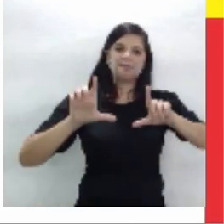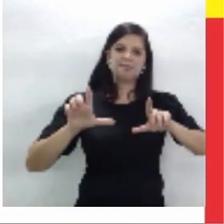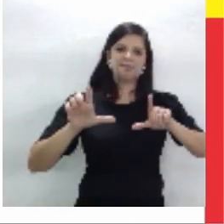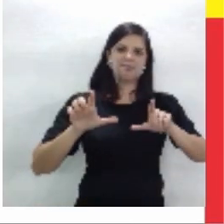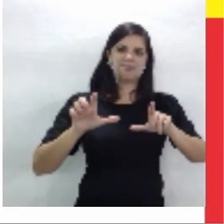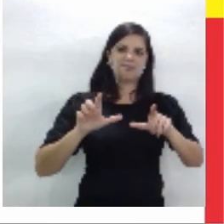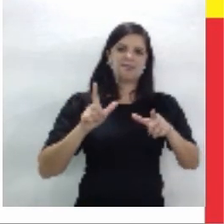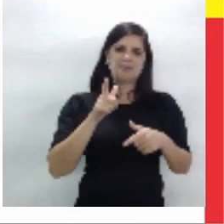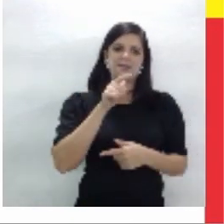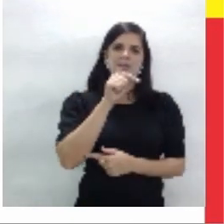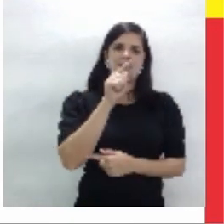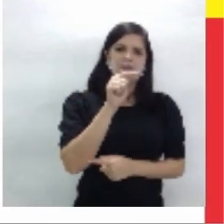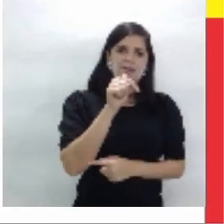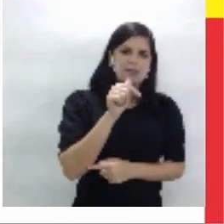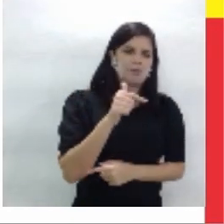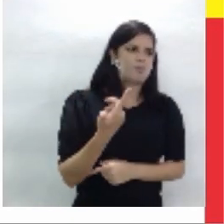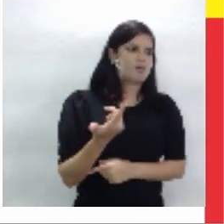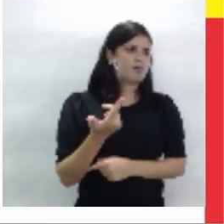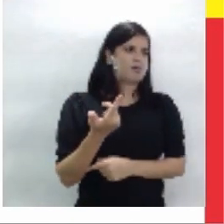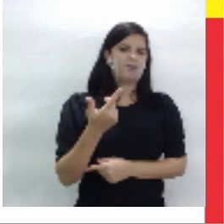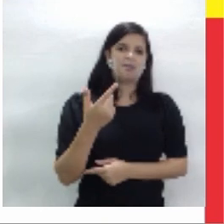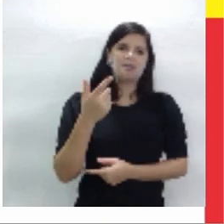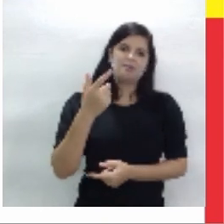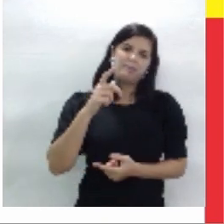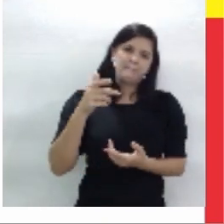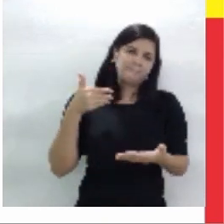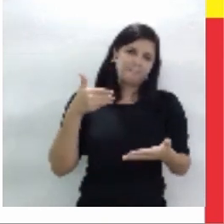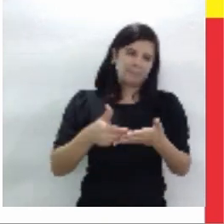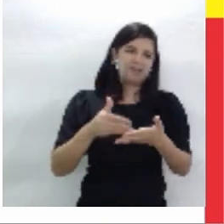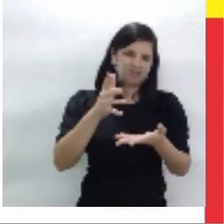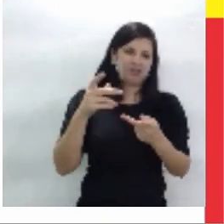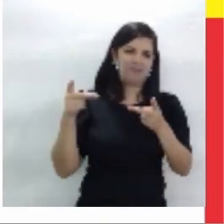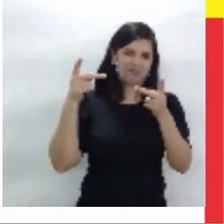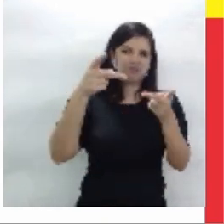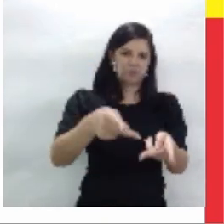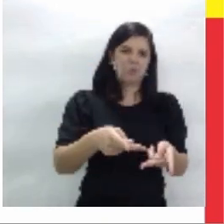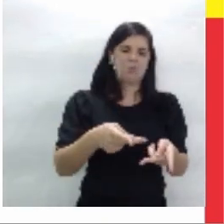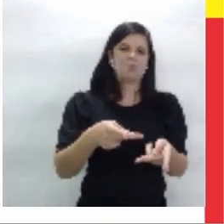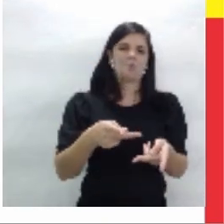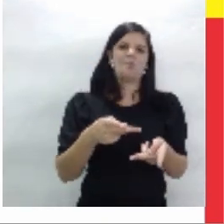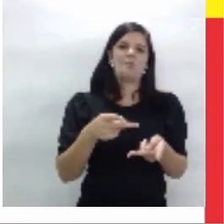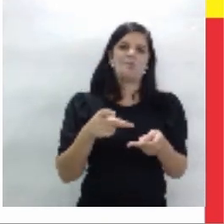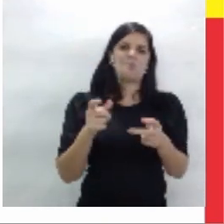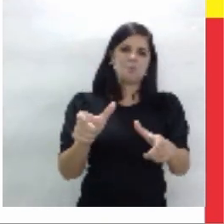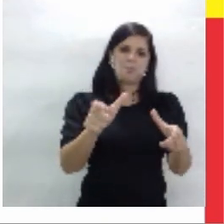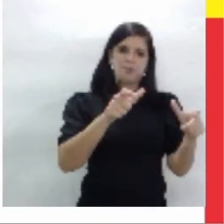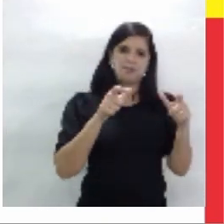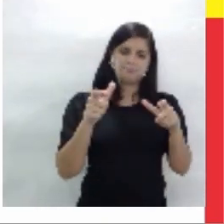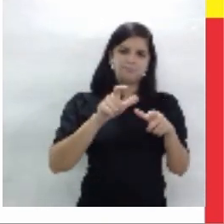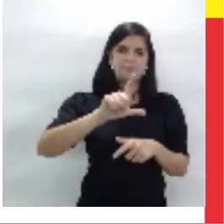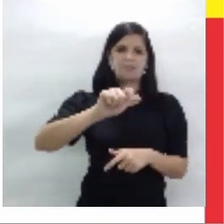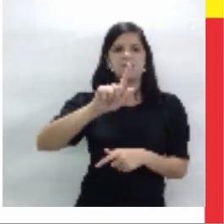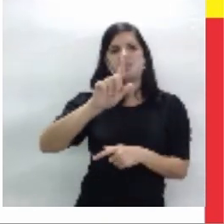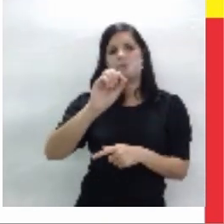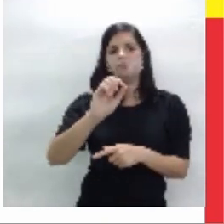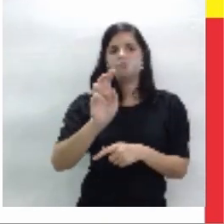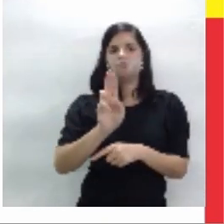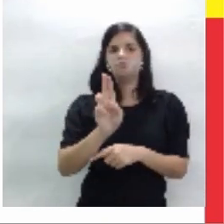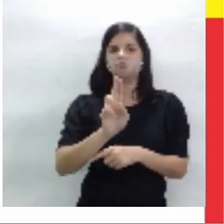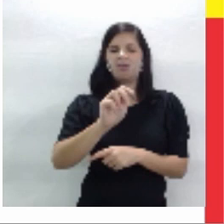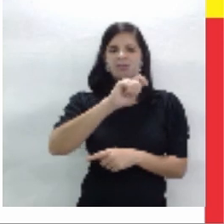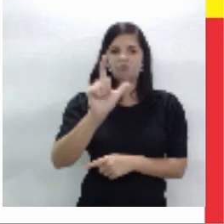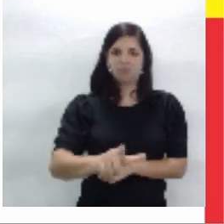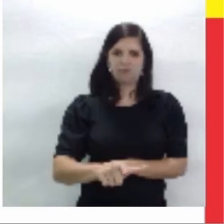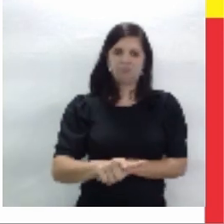lago artificial mais próximo, né? Garanto que algum de vocês aí já devem ter ido para essa área. É um lago, chamado também de Lago